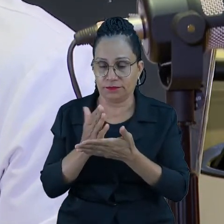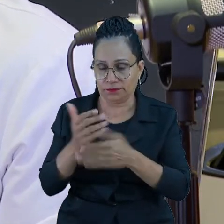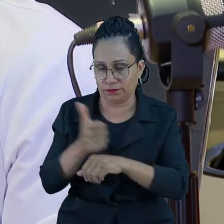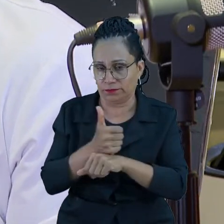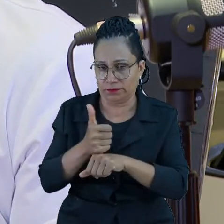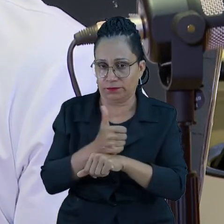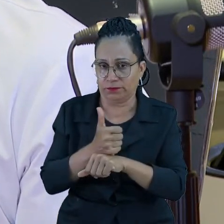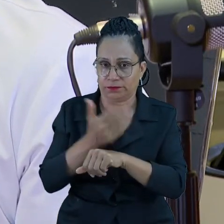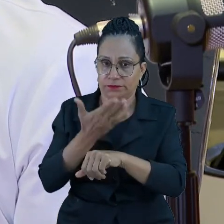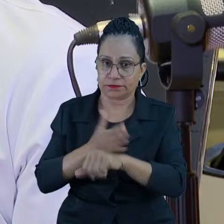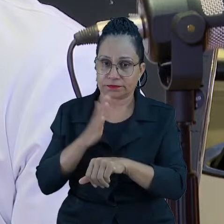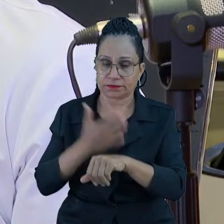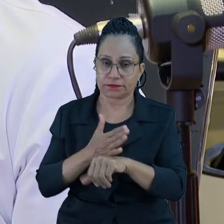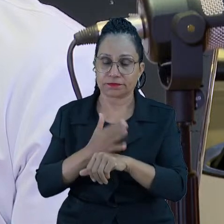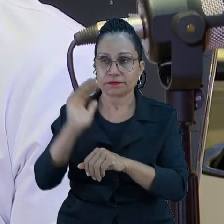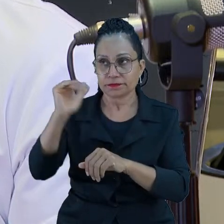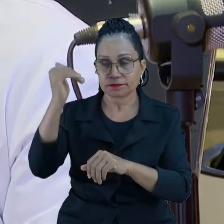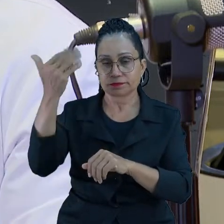treinamento.